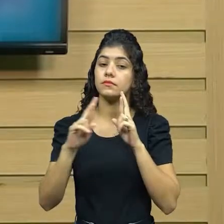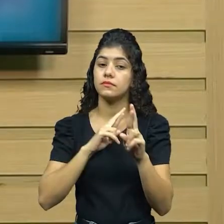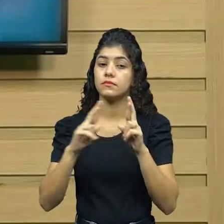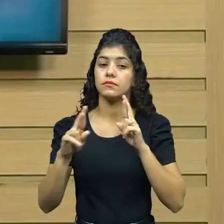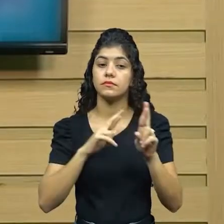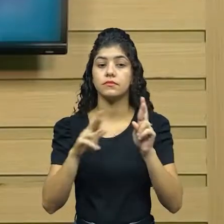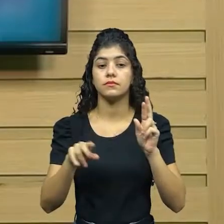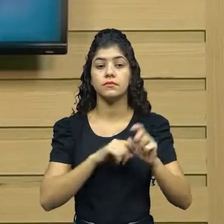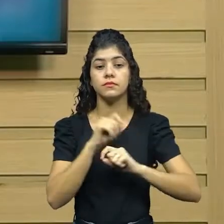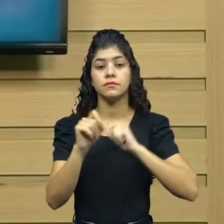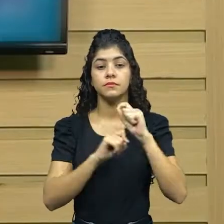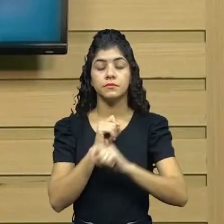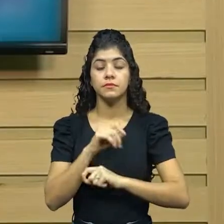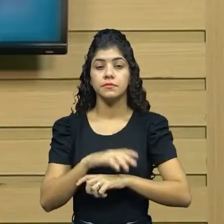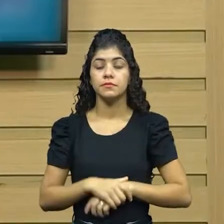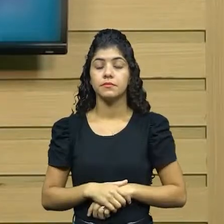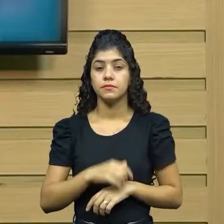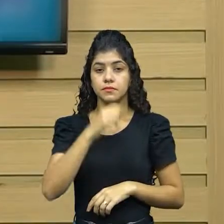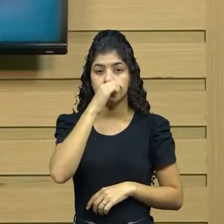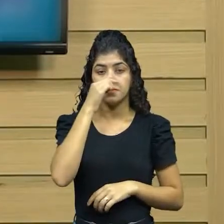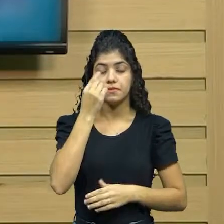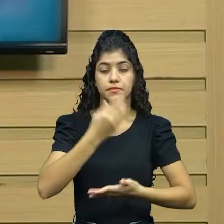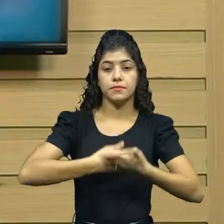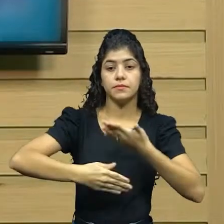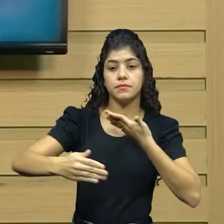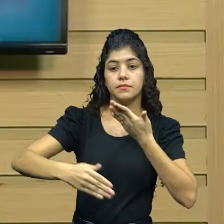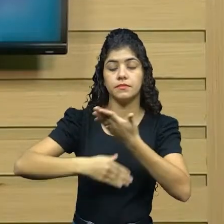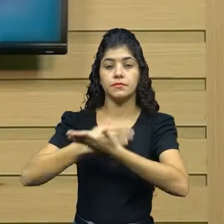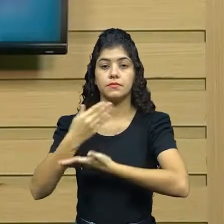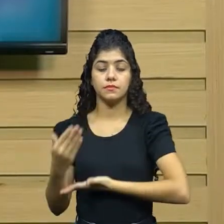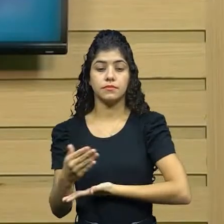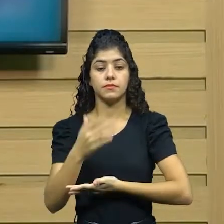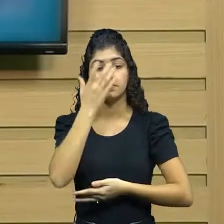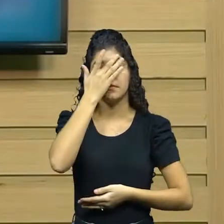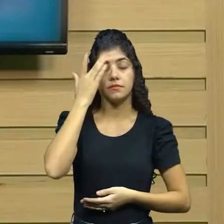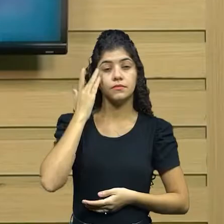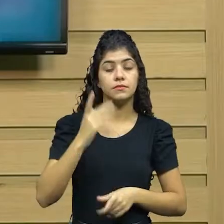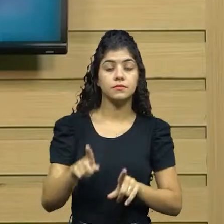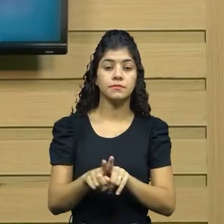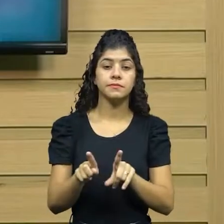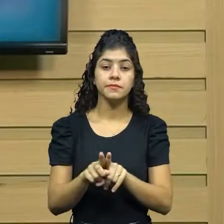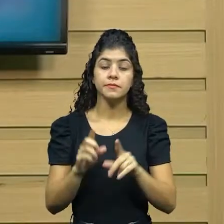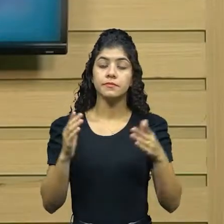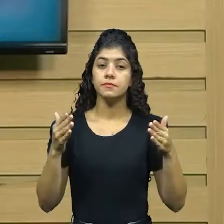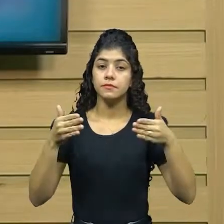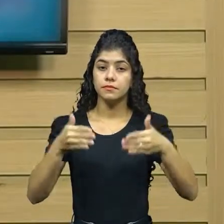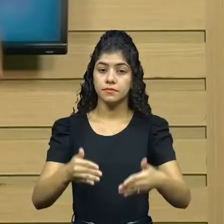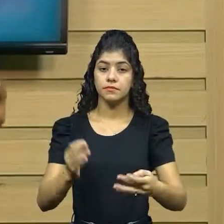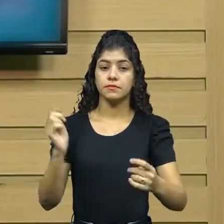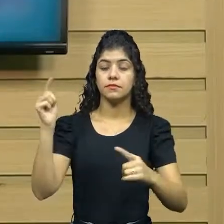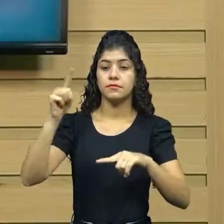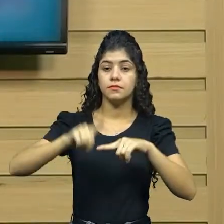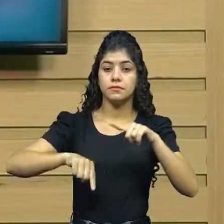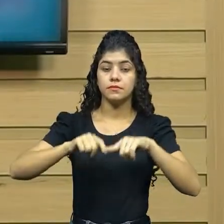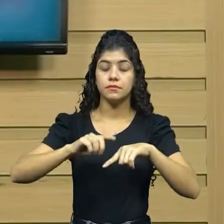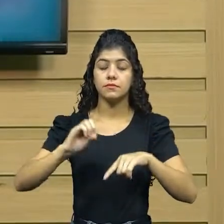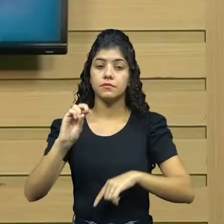eu me girar toda a minha ideia entre clientes e organização em cima de um produto ou